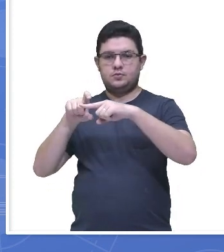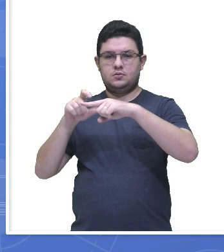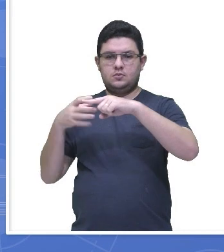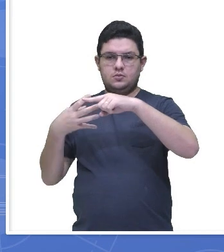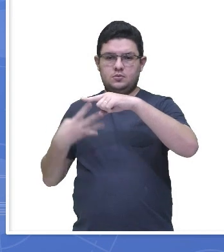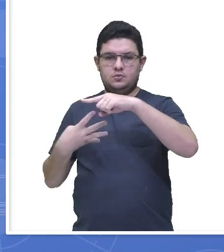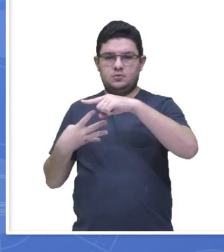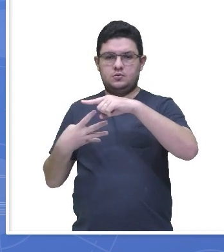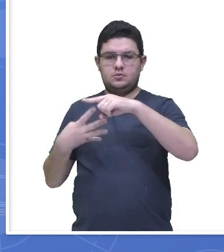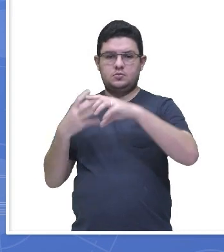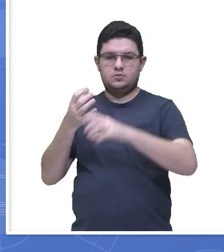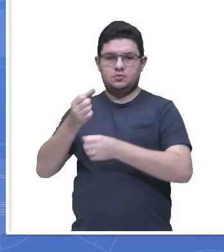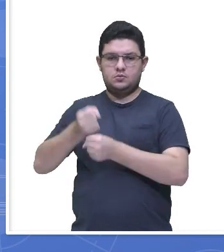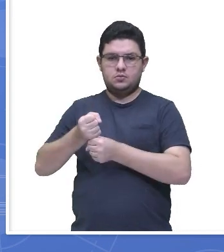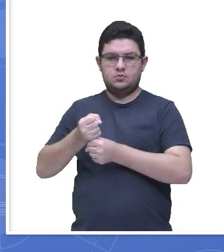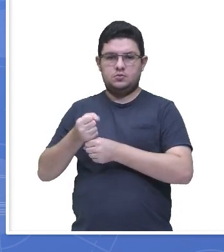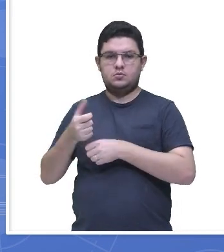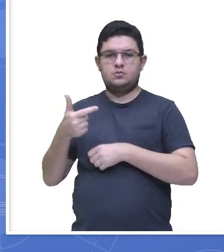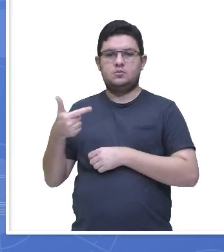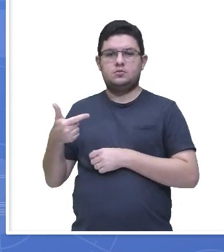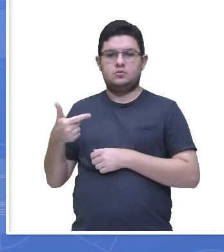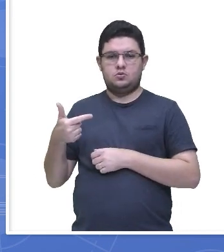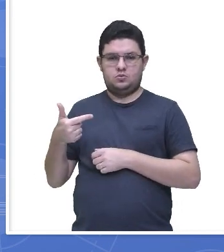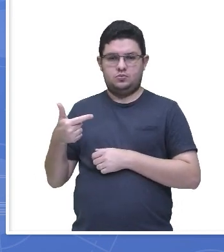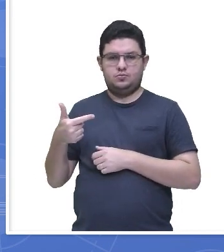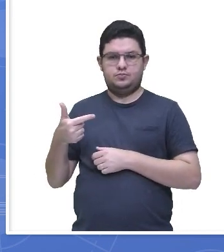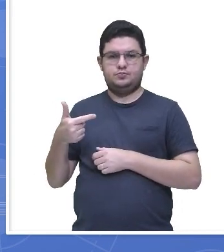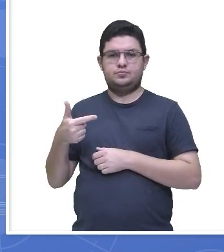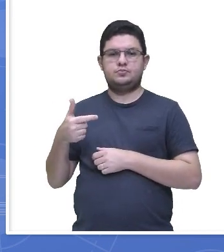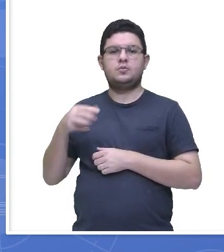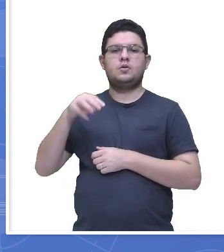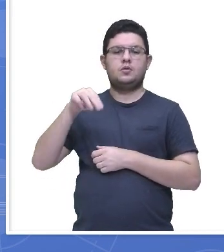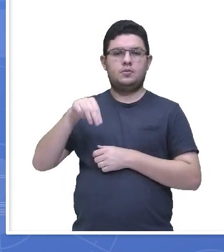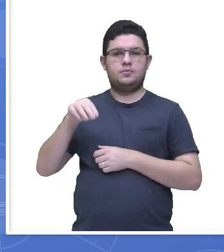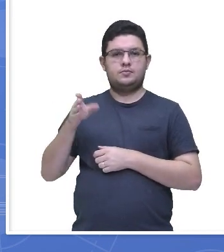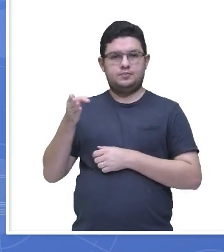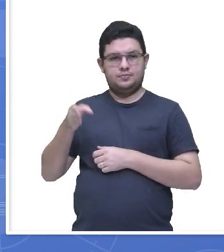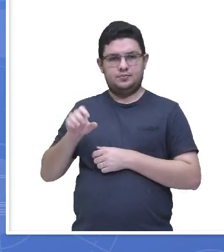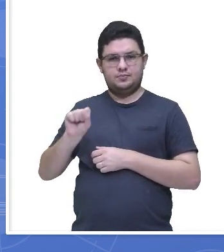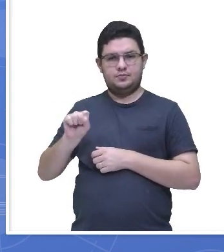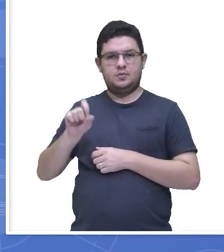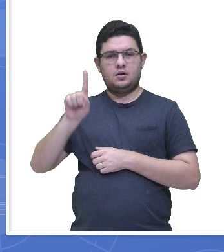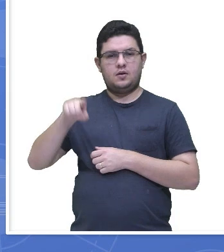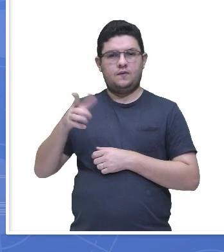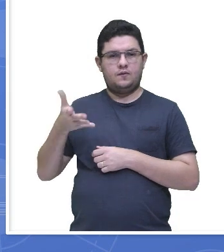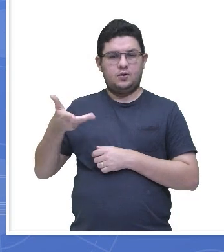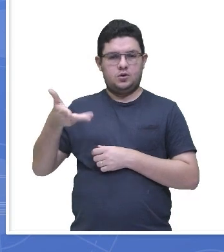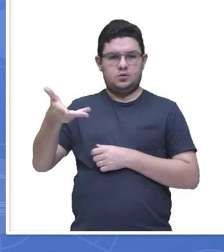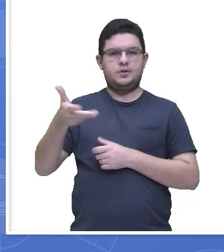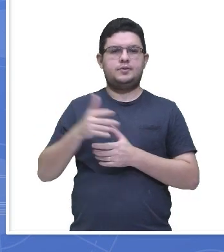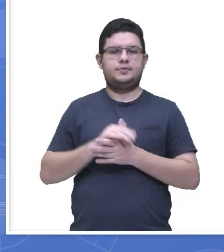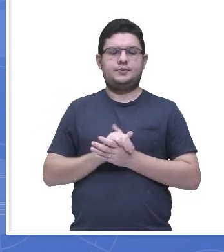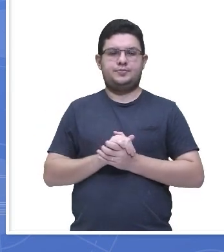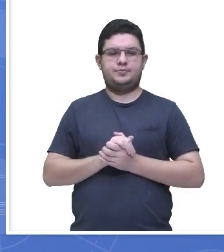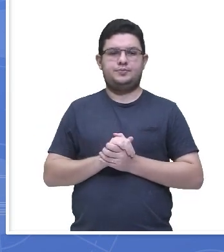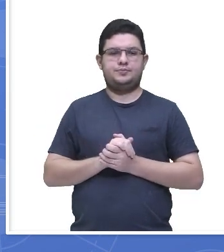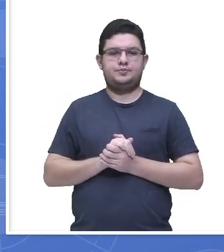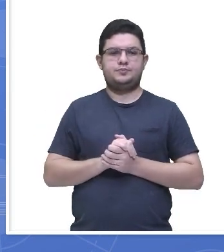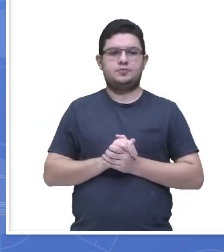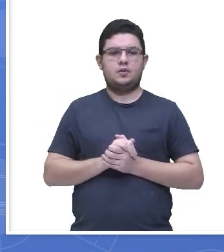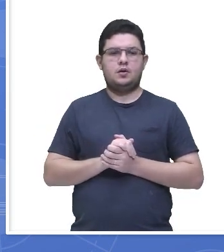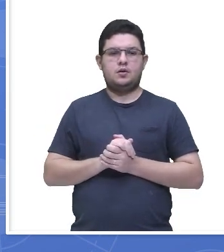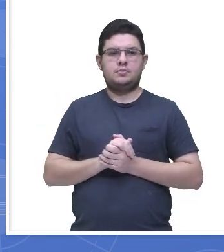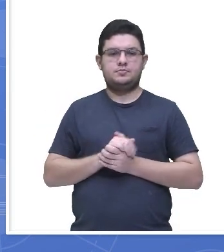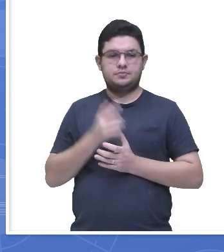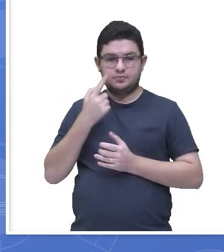metros por segundo. Então, aí está o valor da velocidade e da posição inicial. Como está aqui,